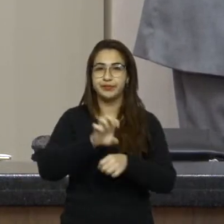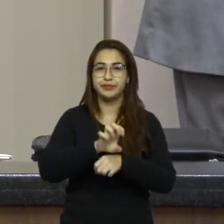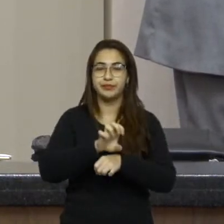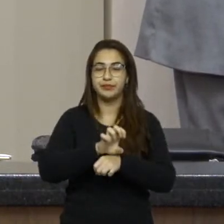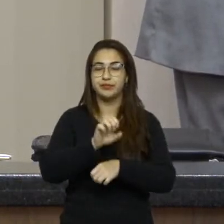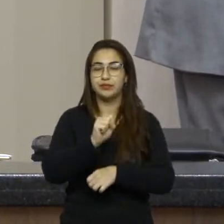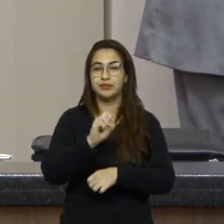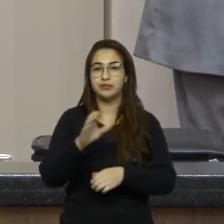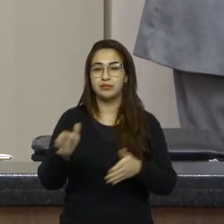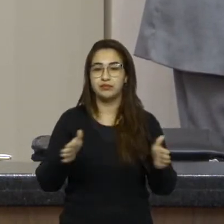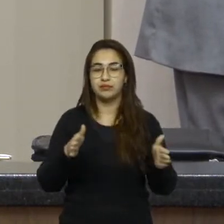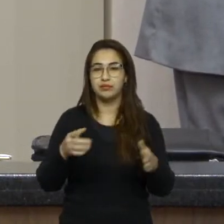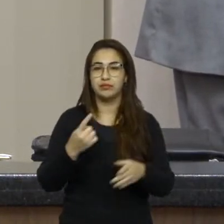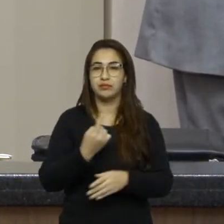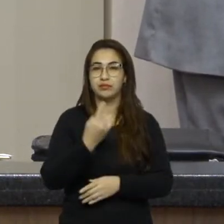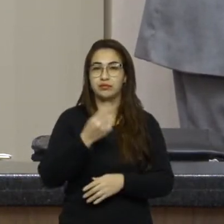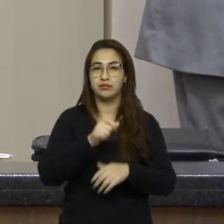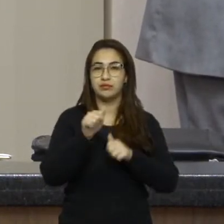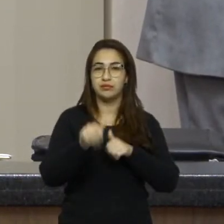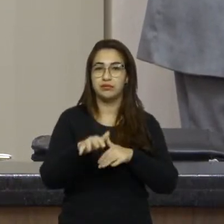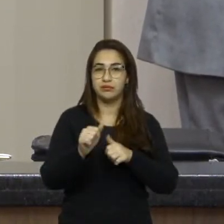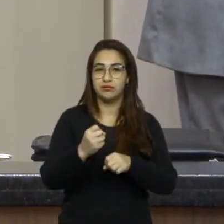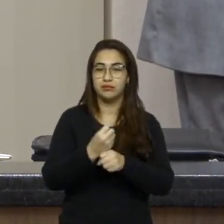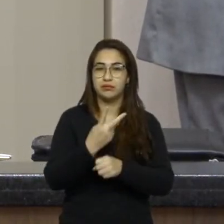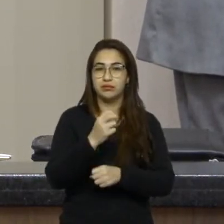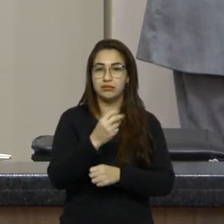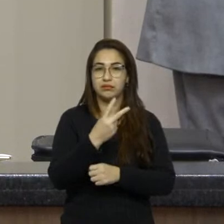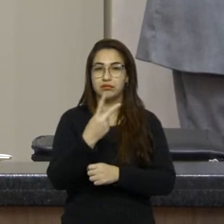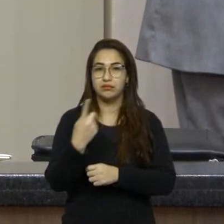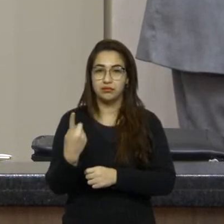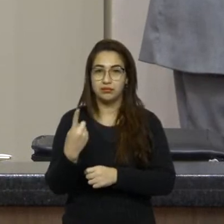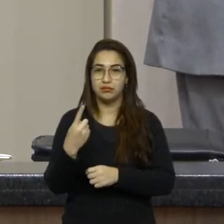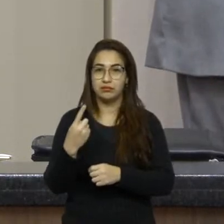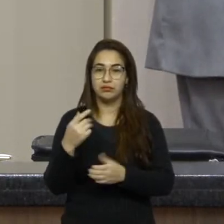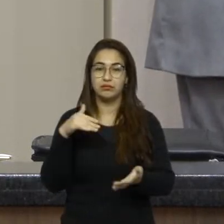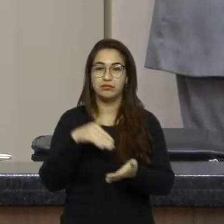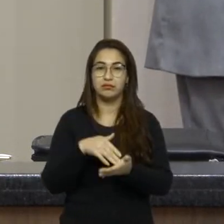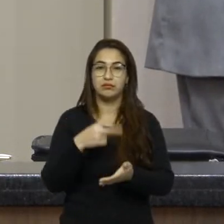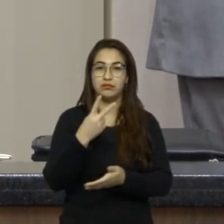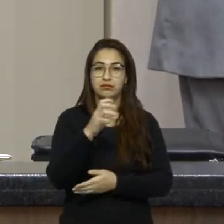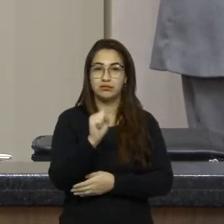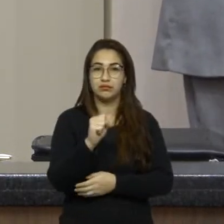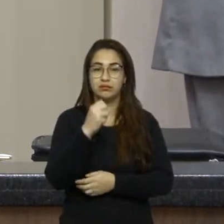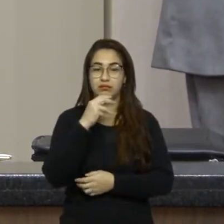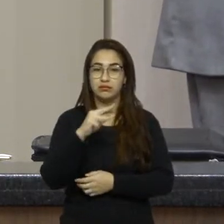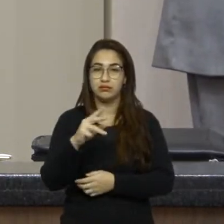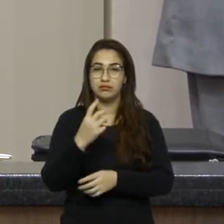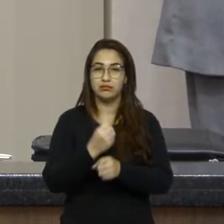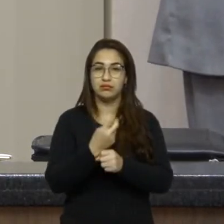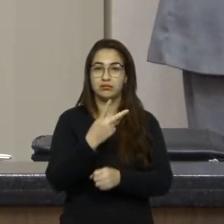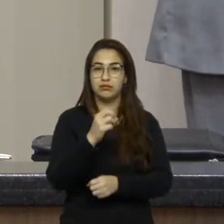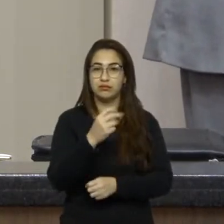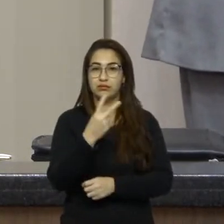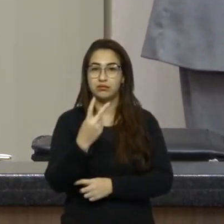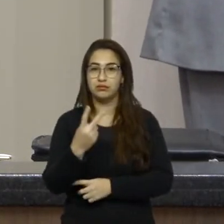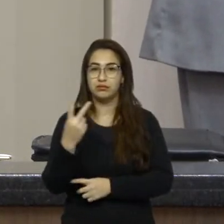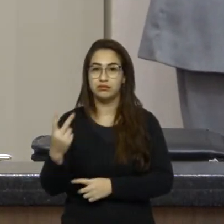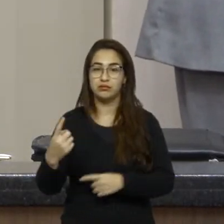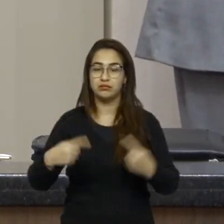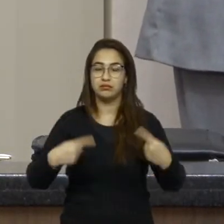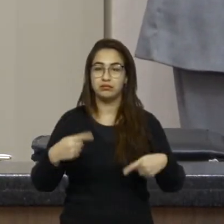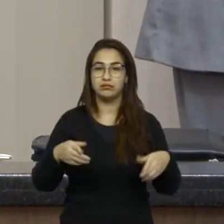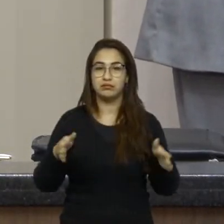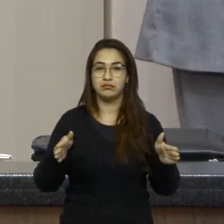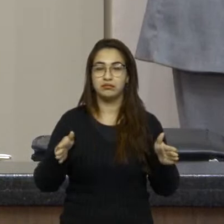no período de 1º de setembro de 2021 a 28 de março de 2022. Em